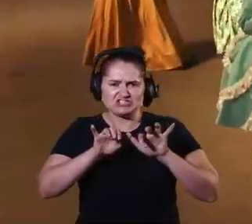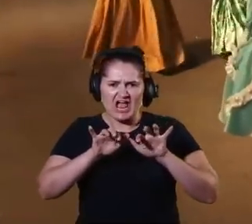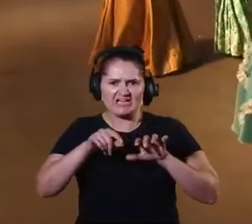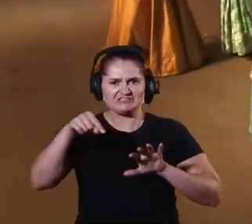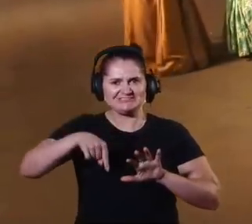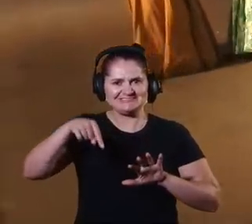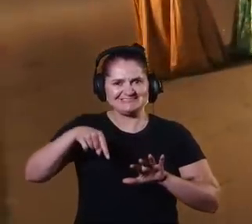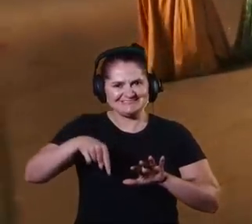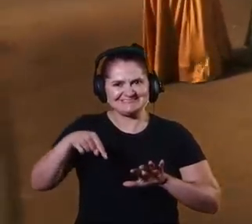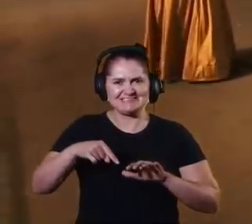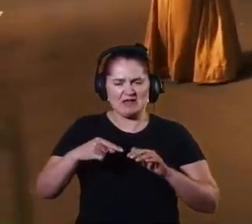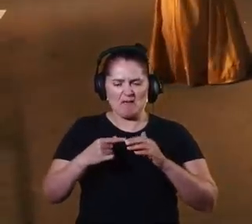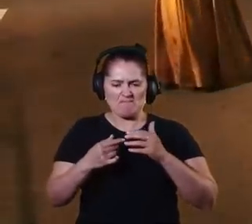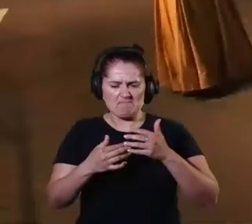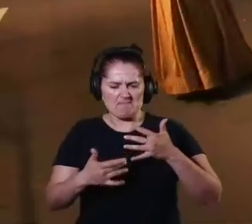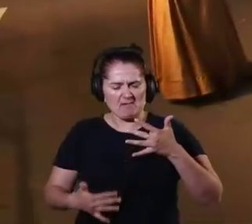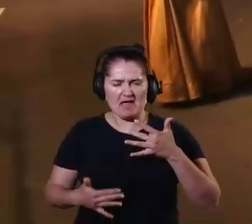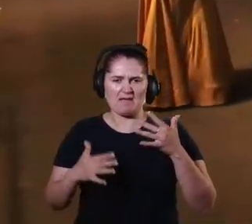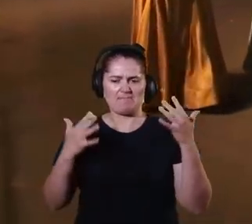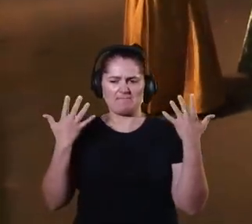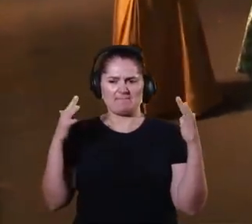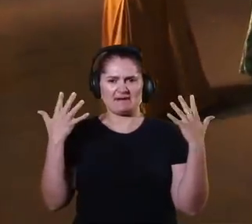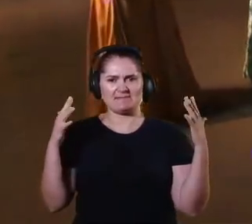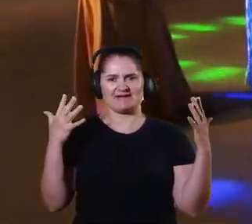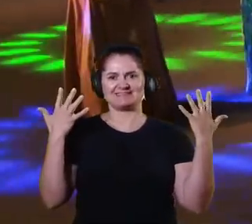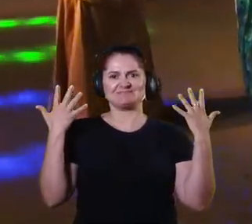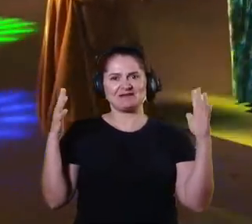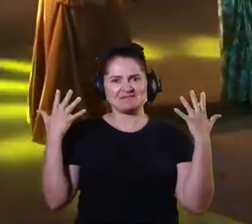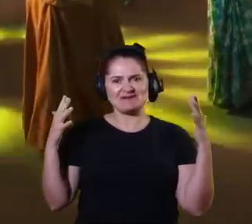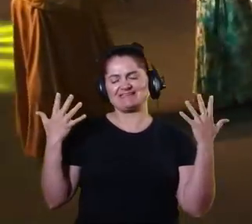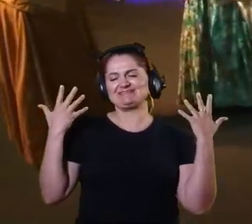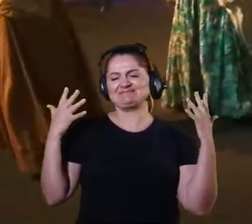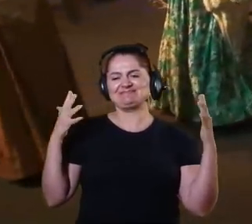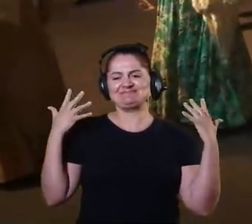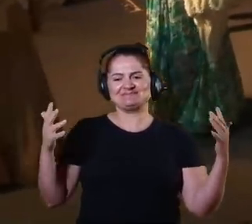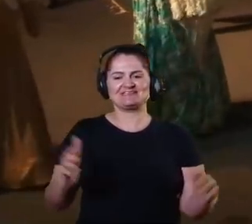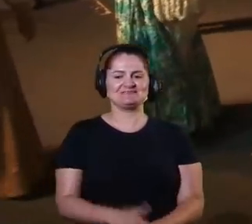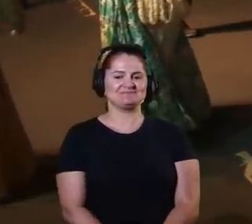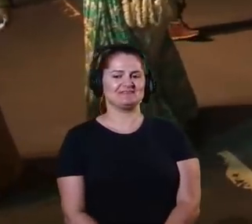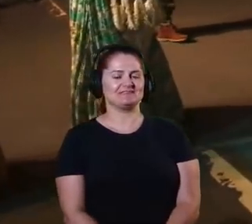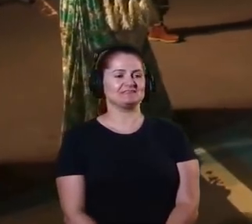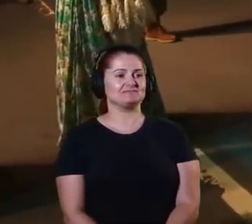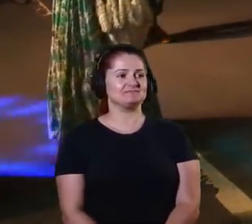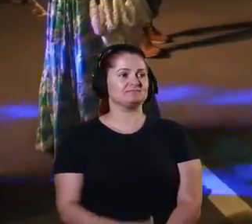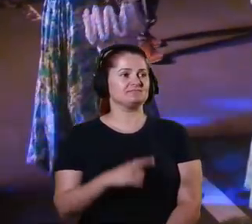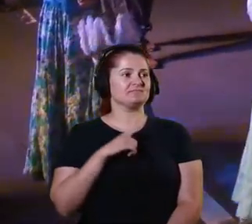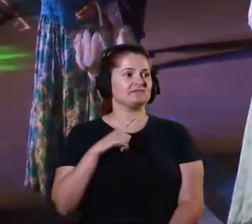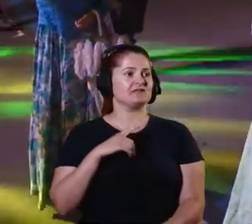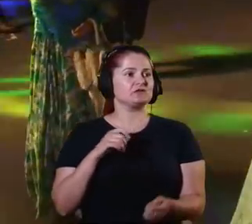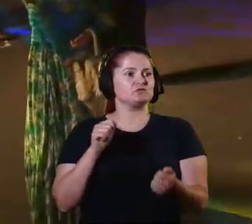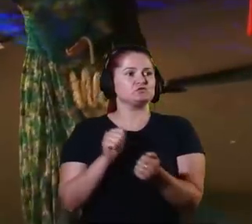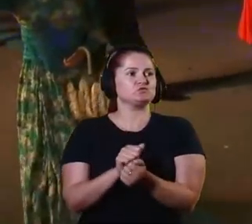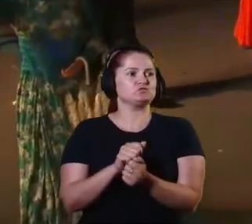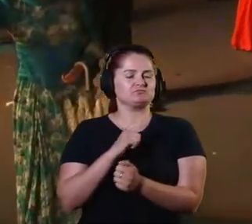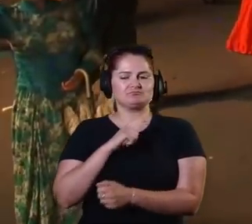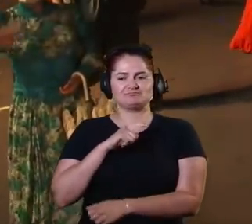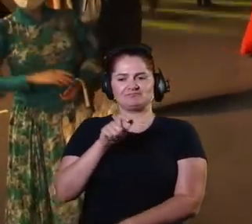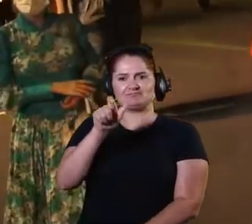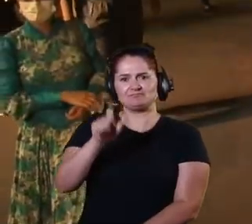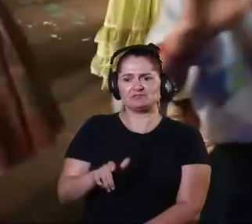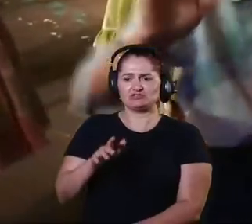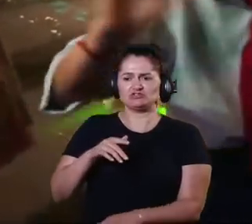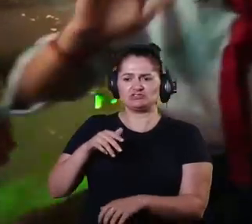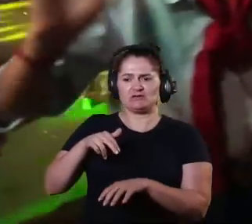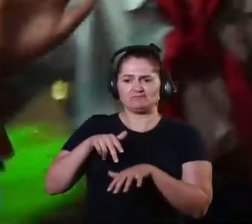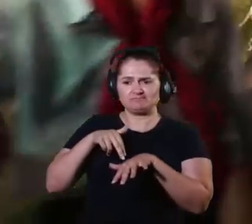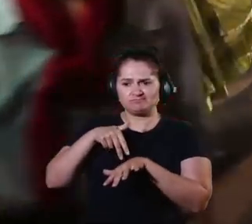lindo desfile. Reportagem chamando, Sene. Estou aqui com a Mari e o Jorge, eles que estão desfilando. Já desfilou